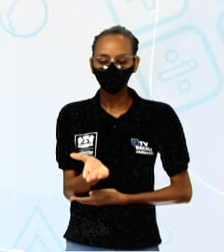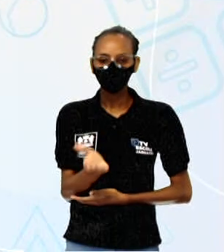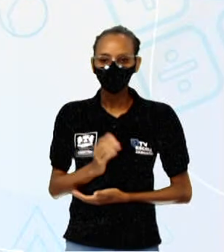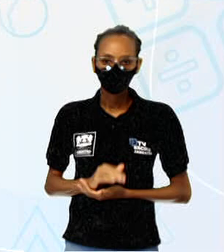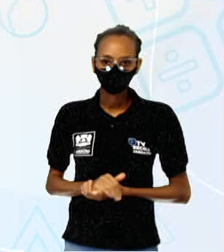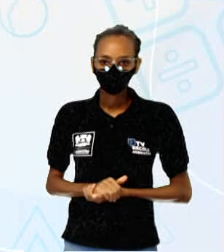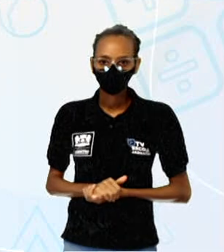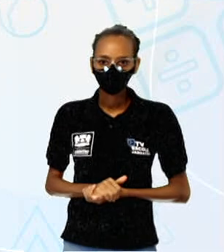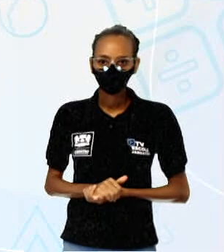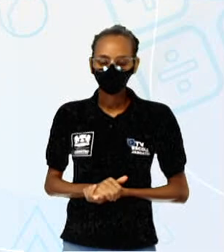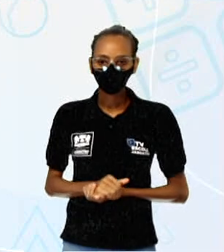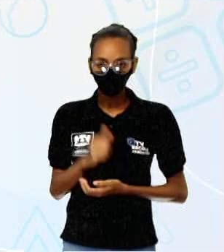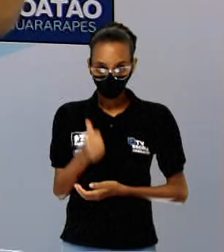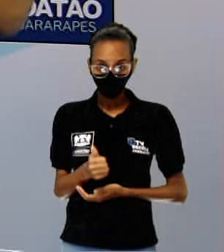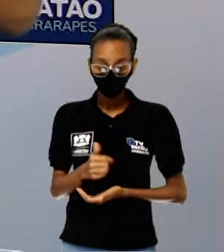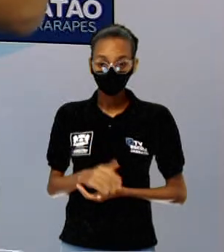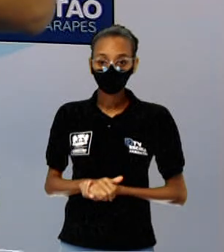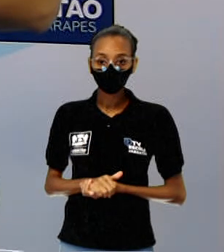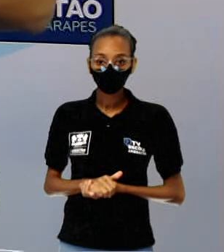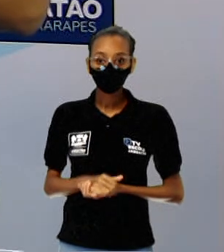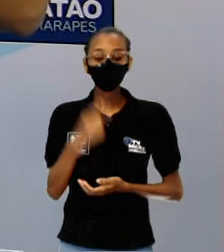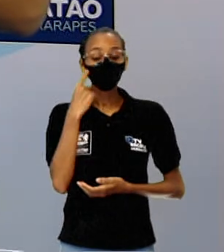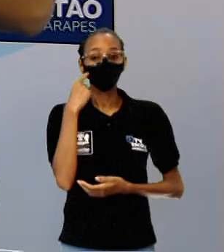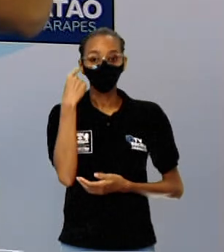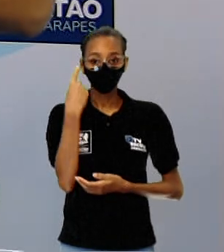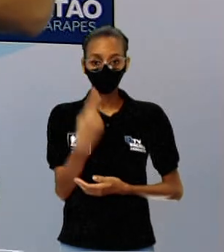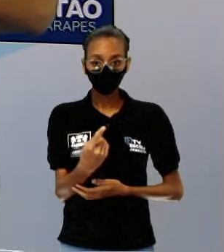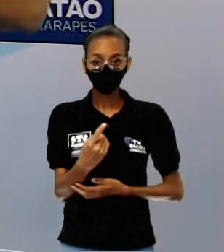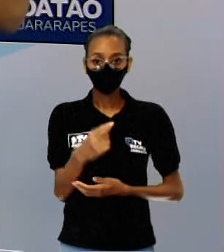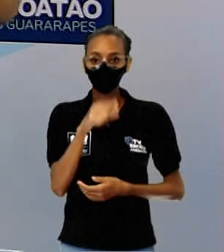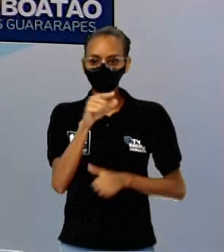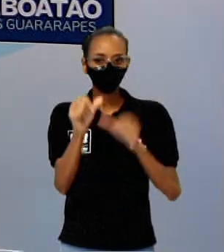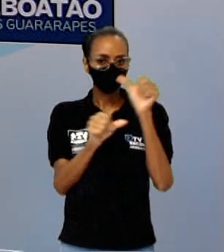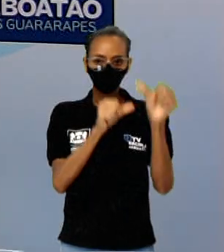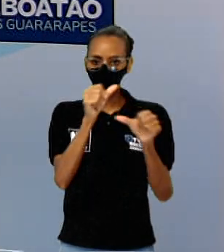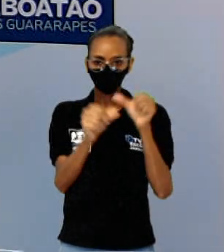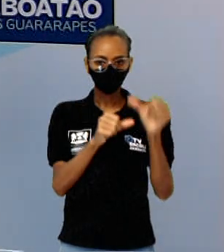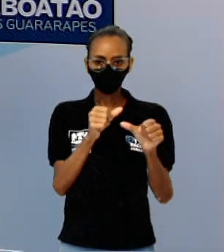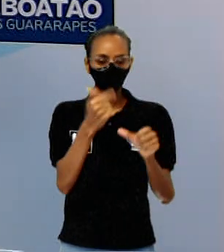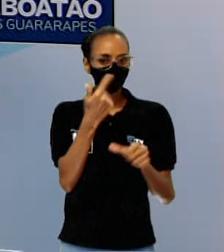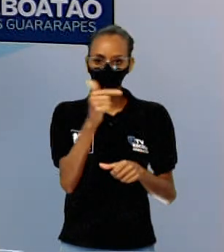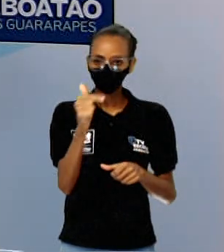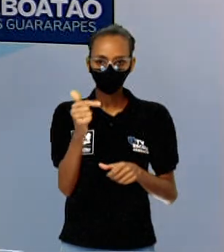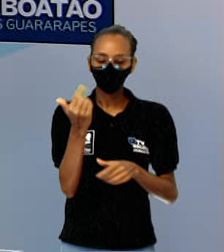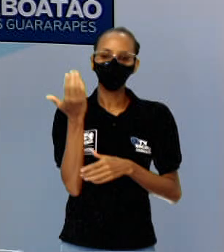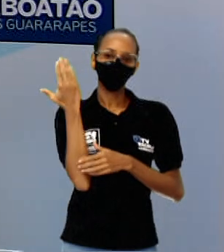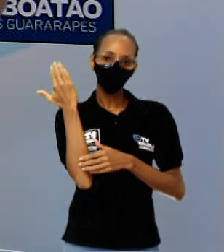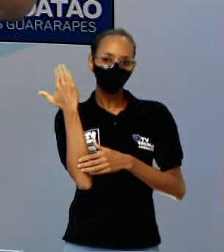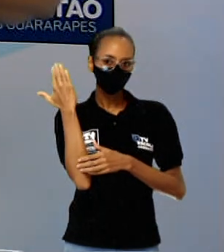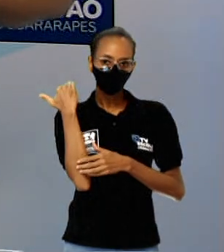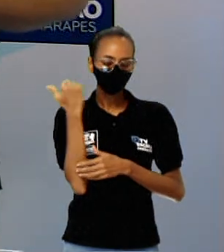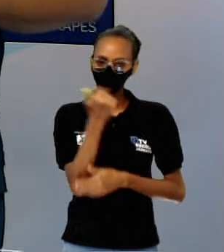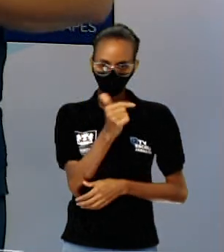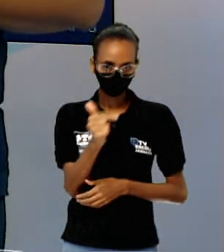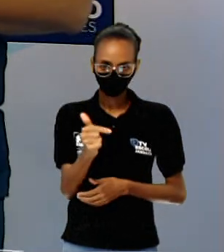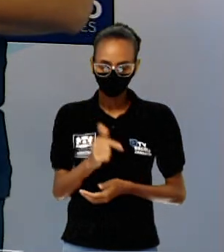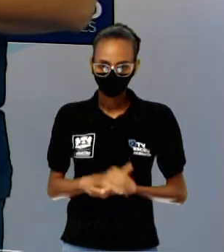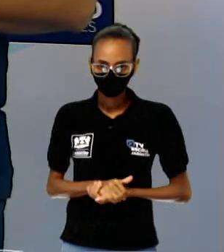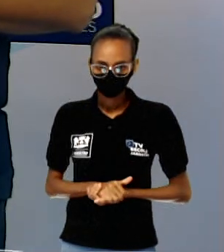let, certo, minha gente? Como vocês podem ver, eles não modificam nem no passado, nem no particípio